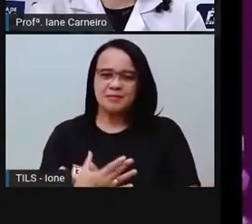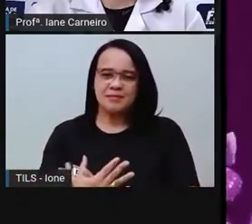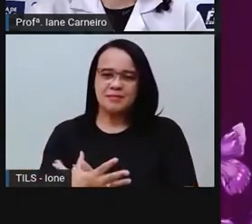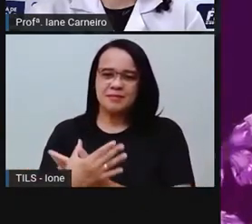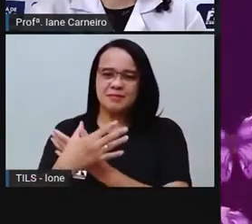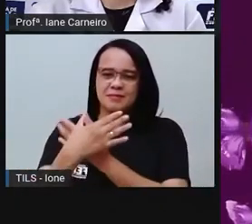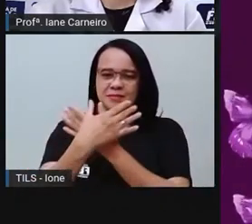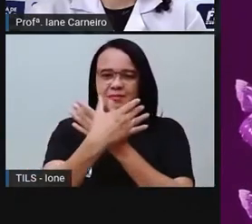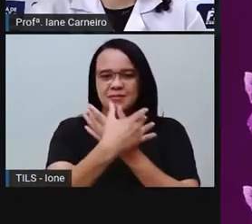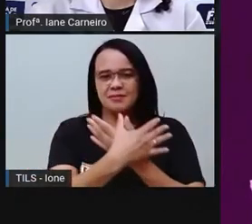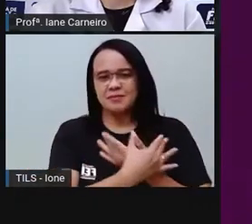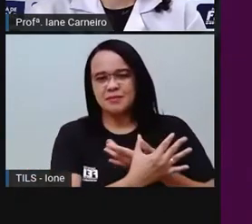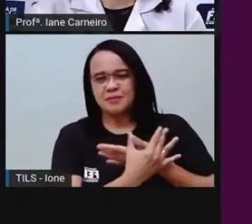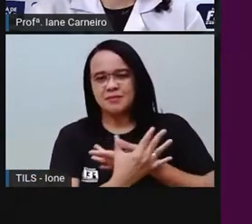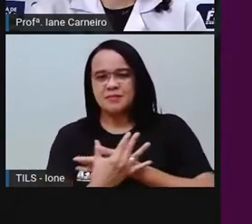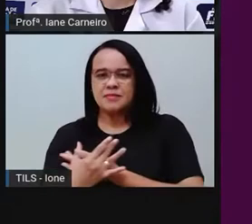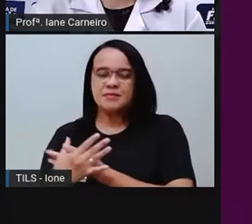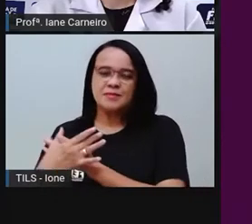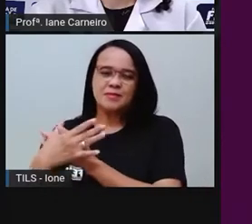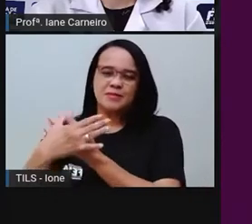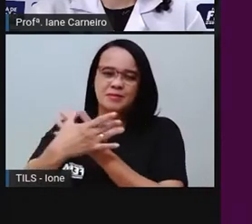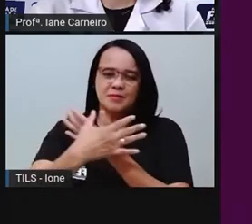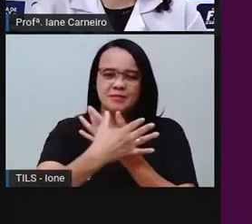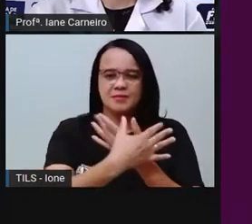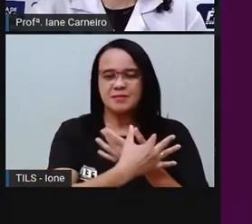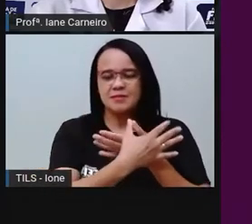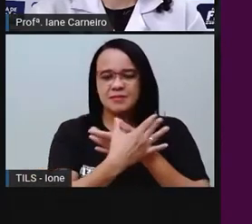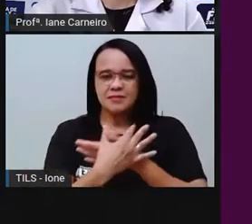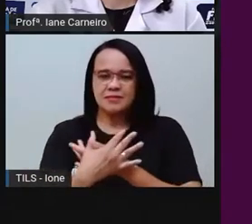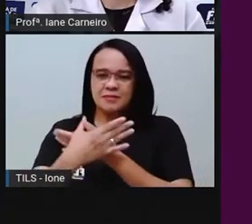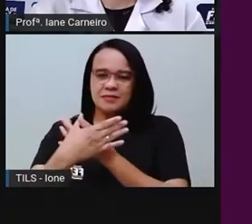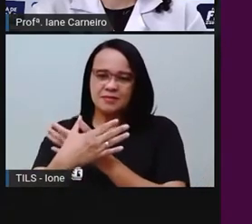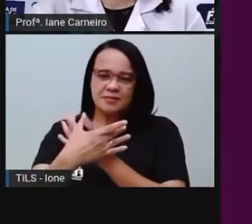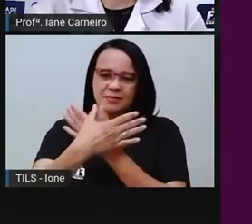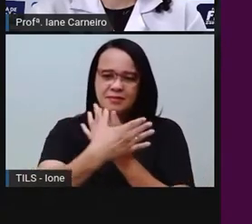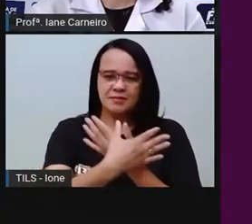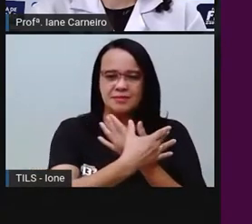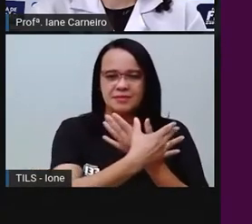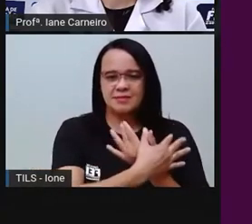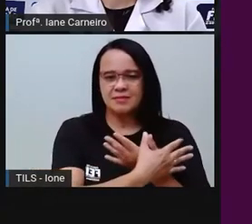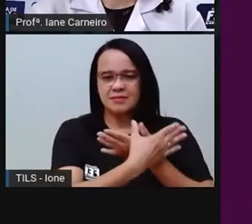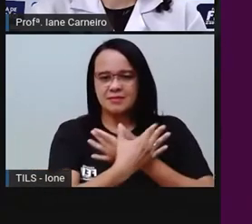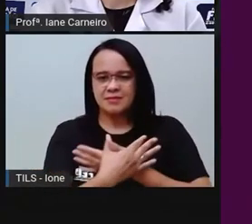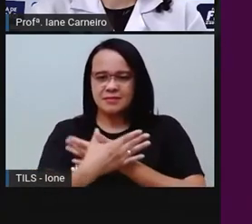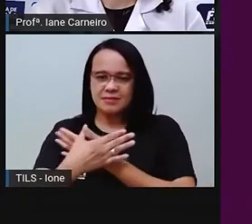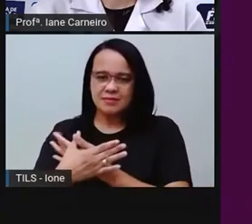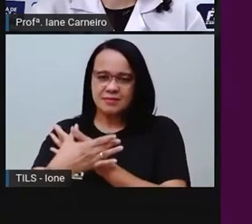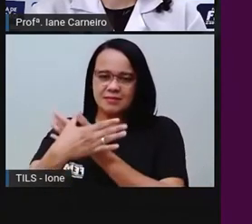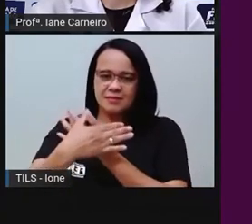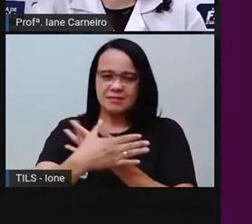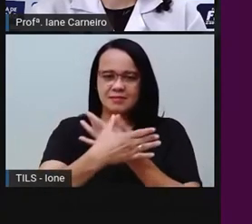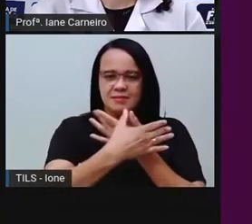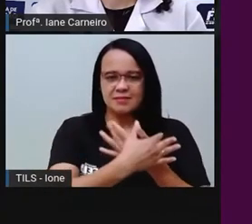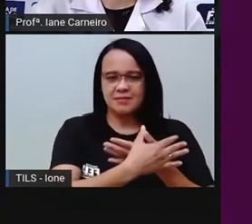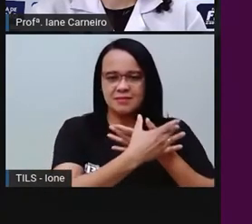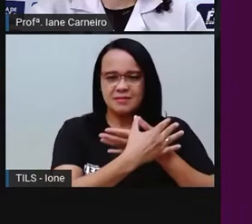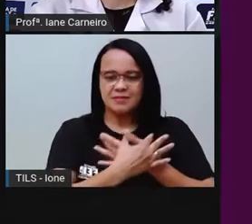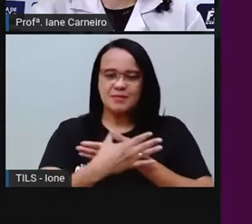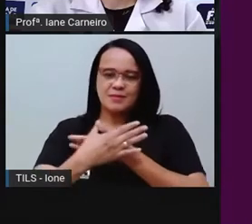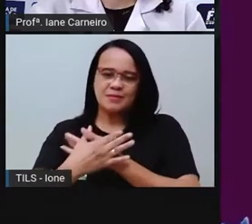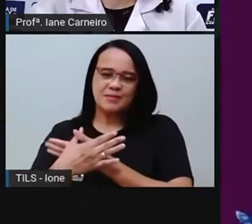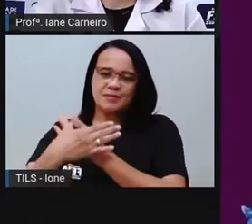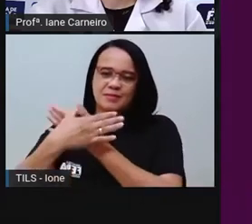Olá boa pela sala é da enxerida pousar um sofá eu sei bem porque